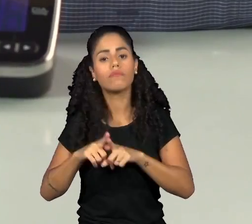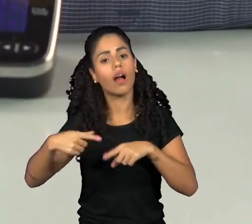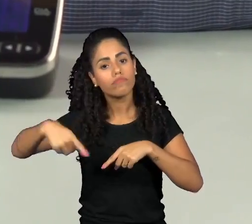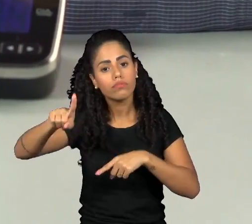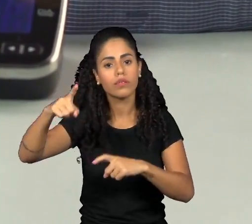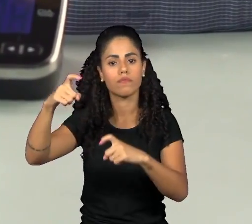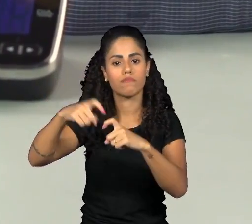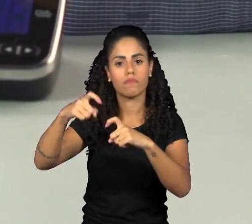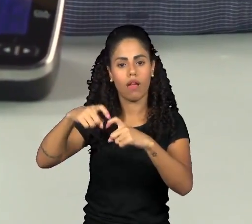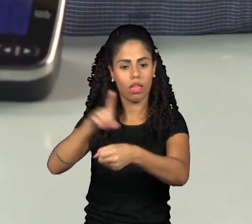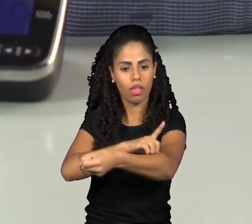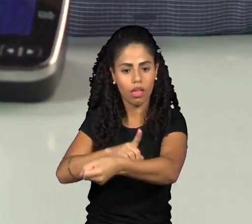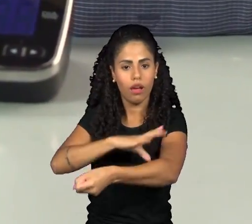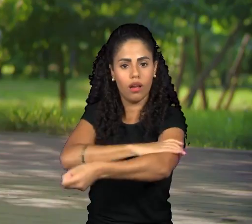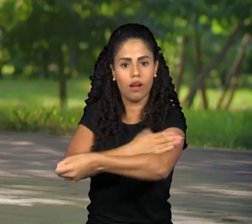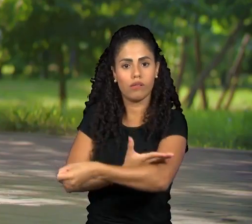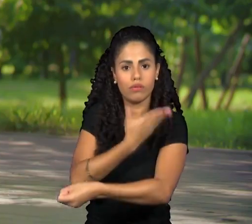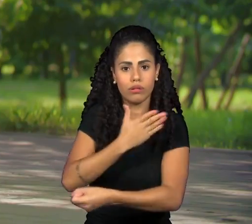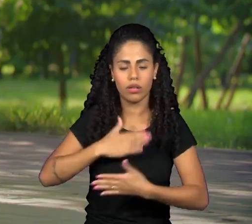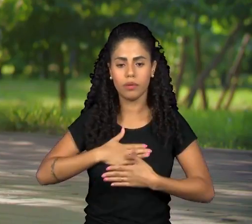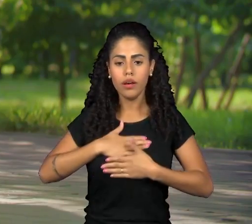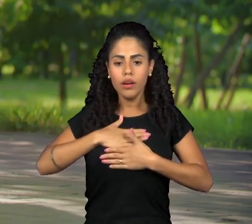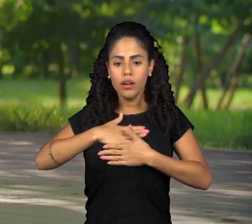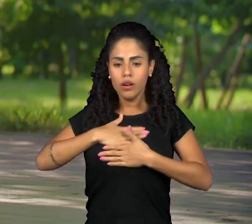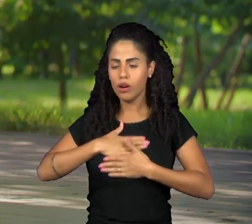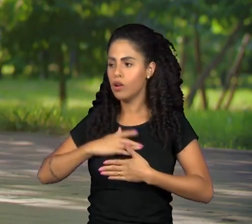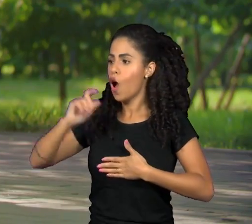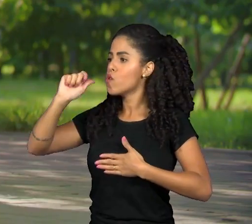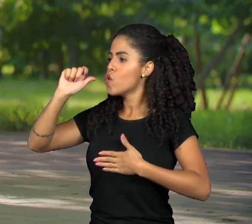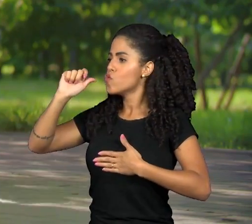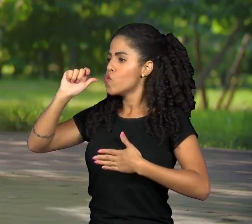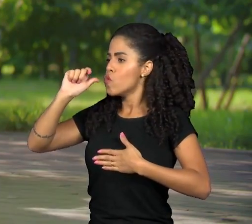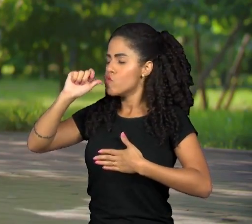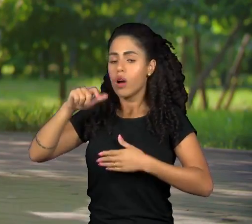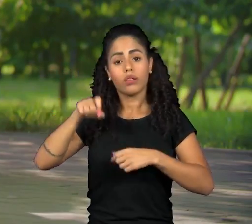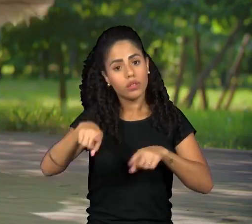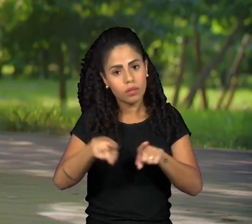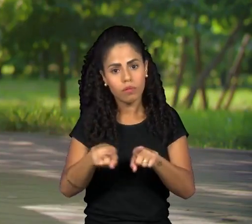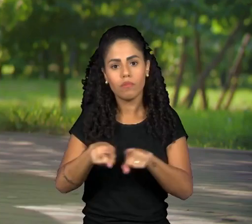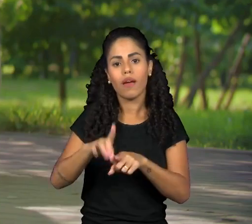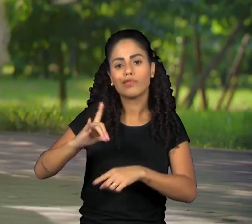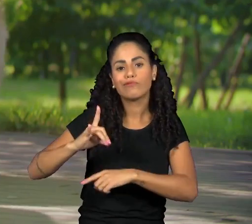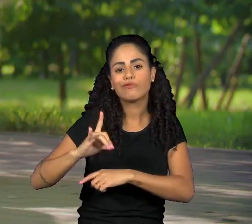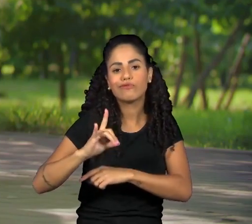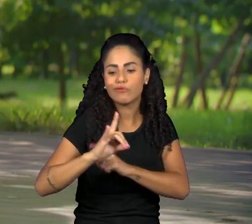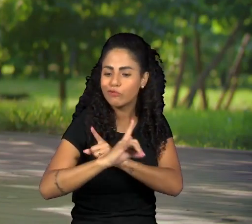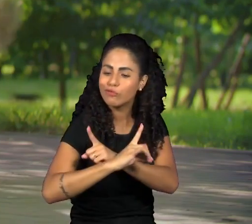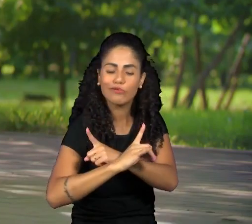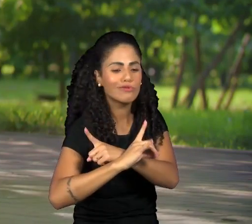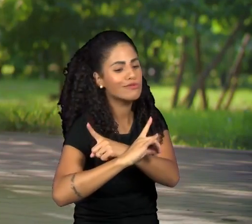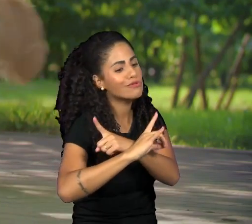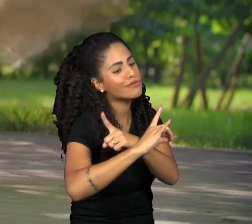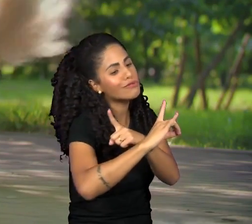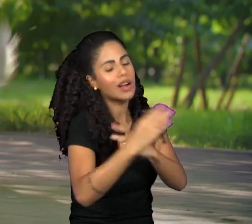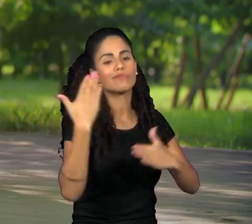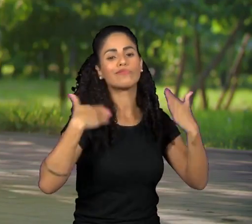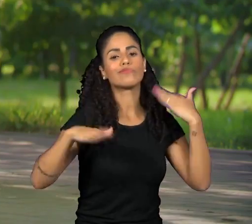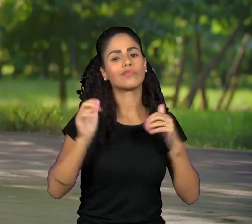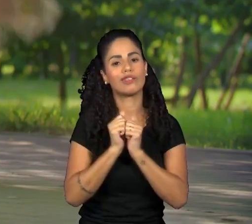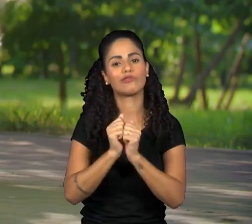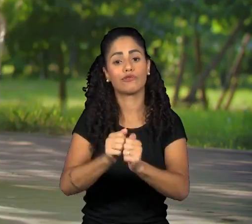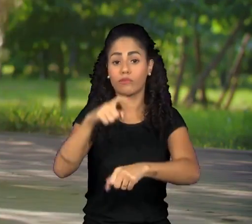hipertensão, diabetes e asma. E só levar o cachorro para passear nos horários mais frescos.